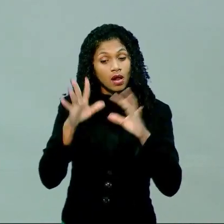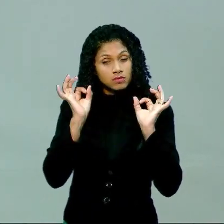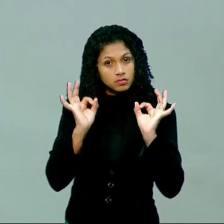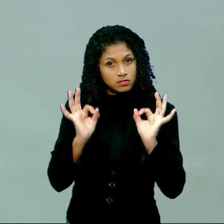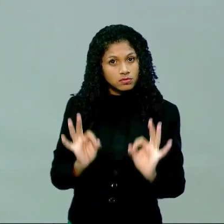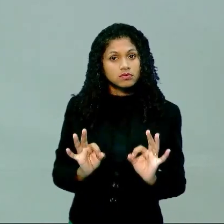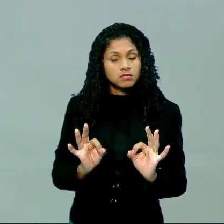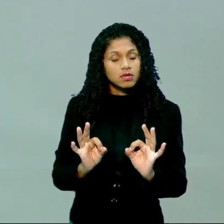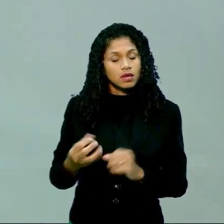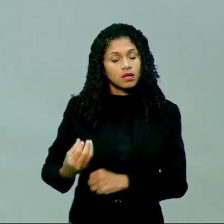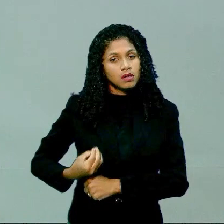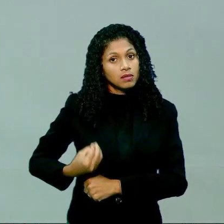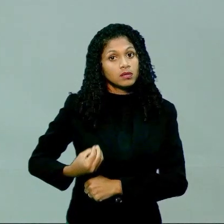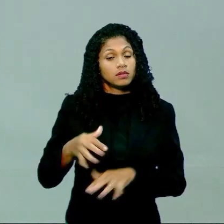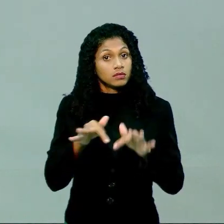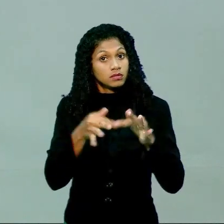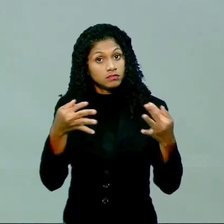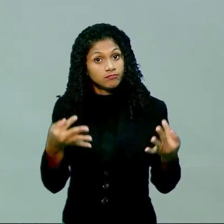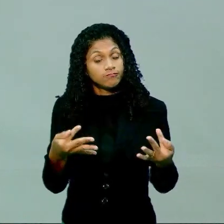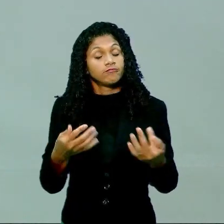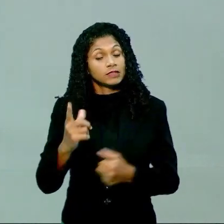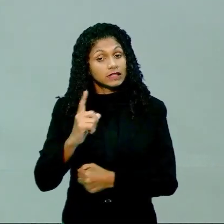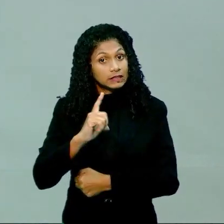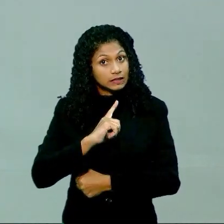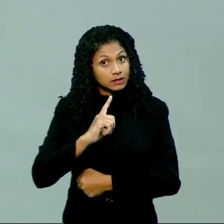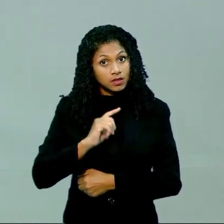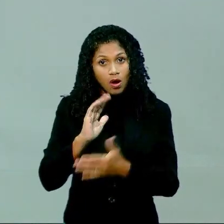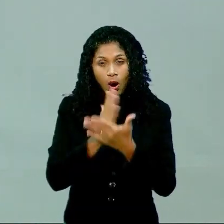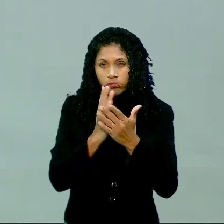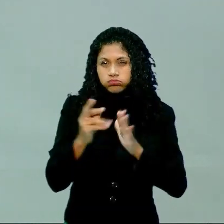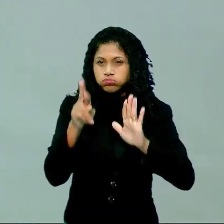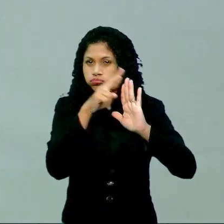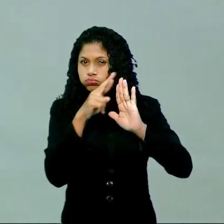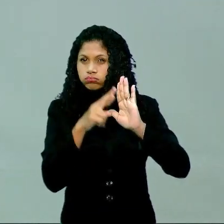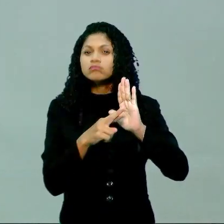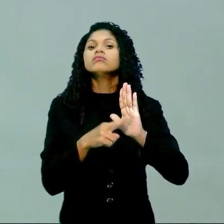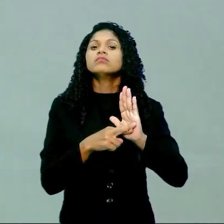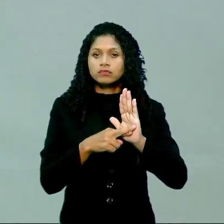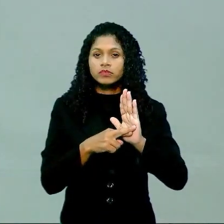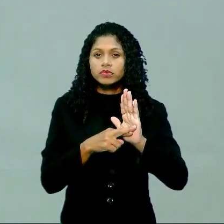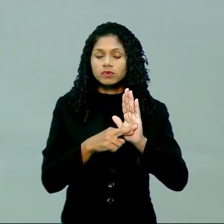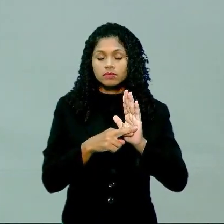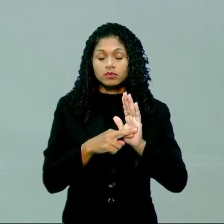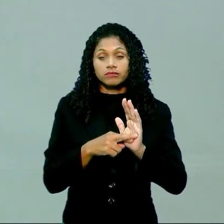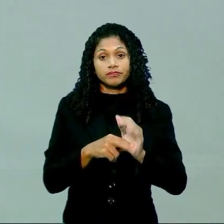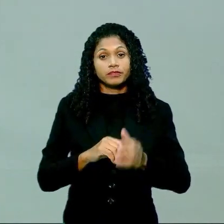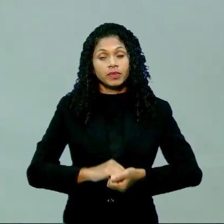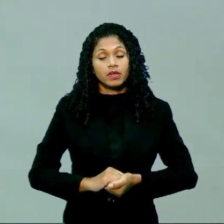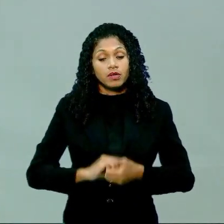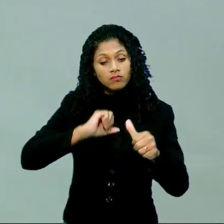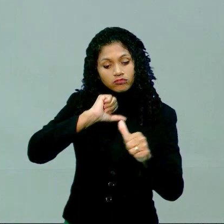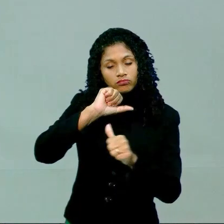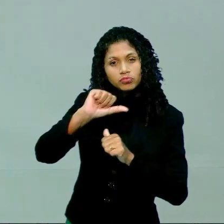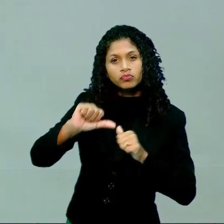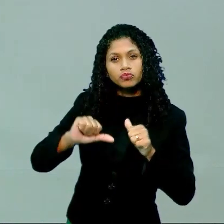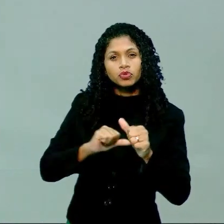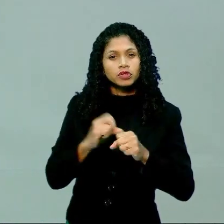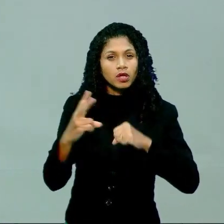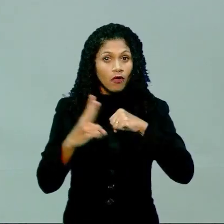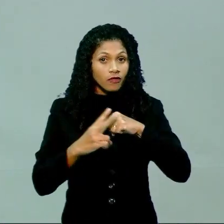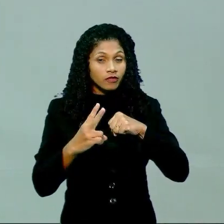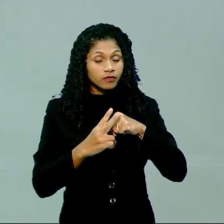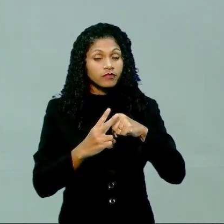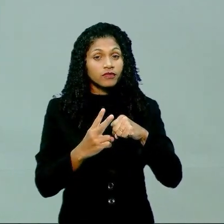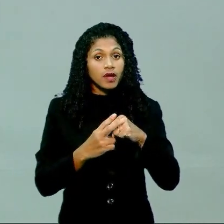no presente simples, nós temos algumas regras. E essas regras, elas vão modificar esses verbos de acordo com